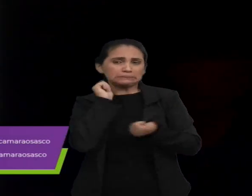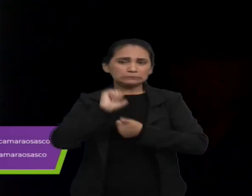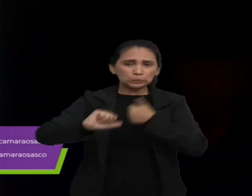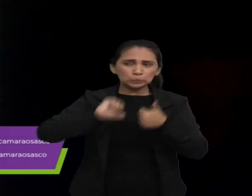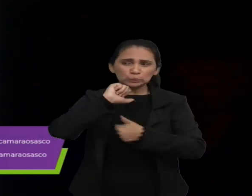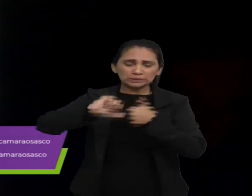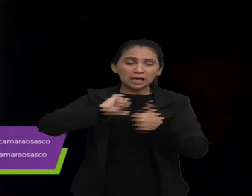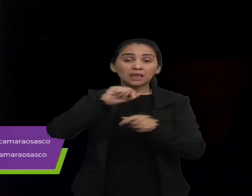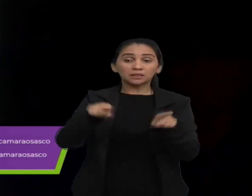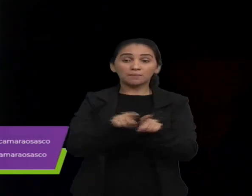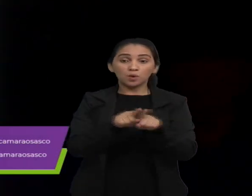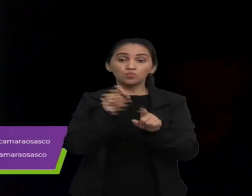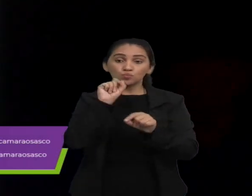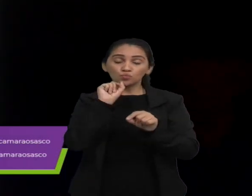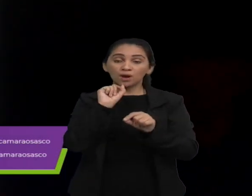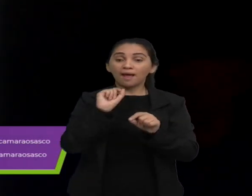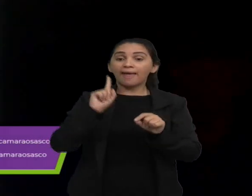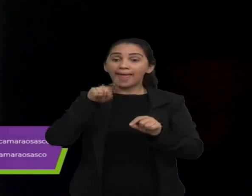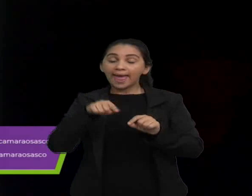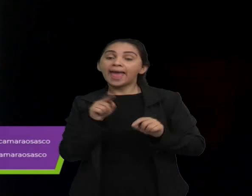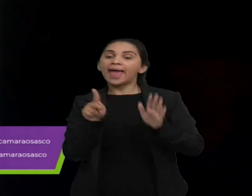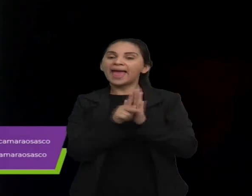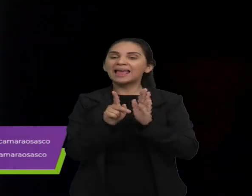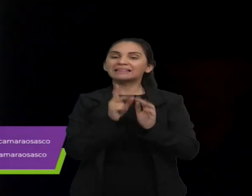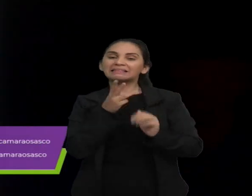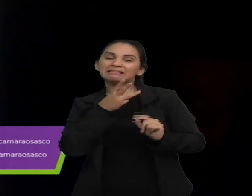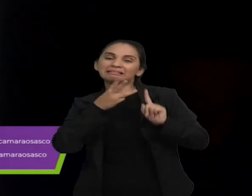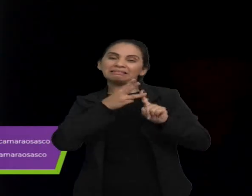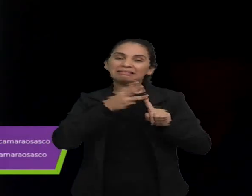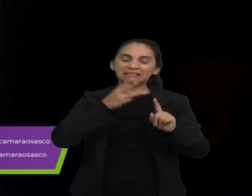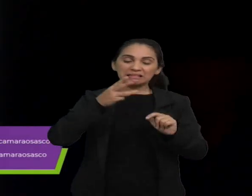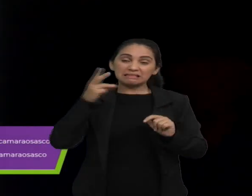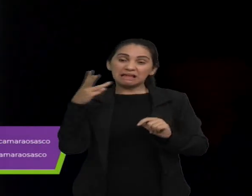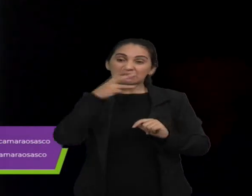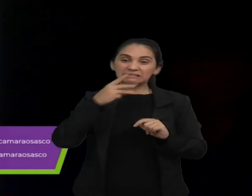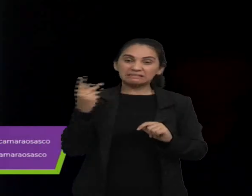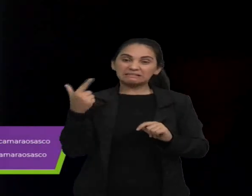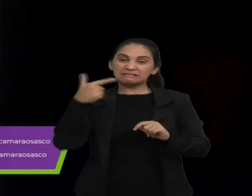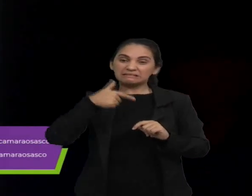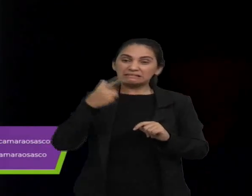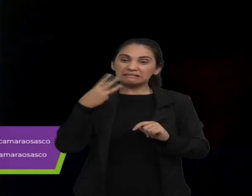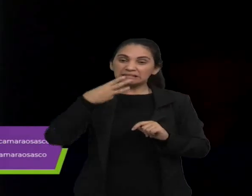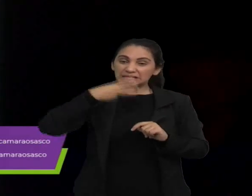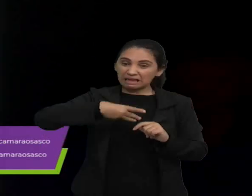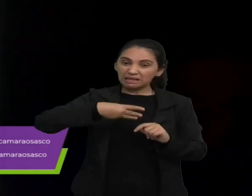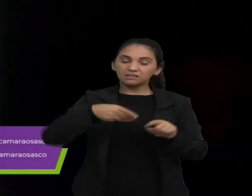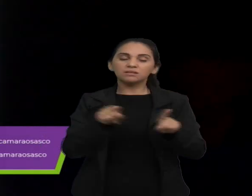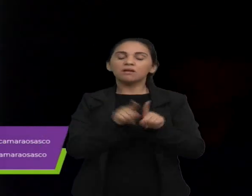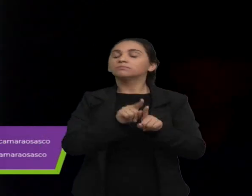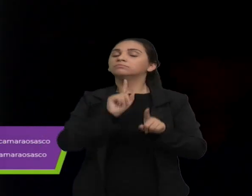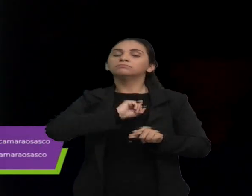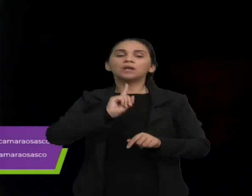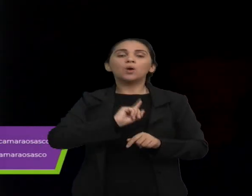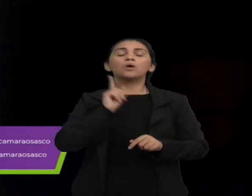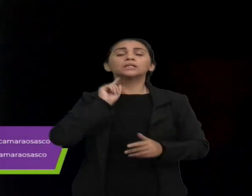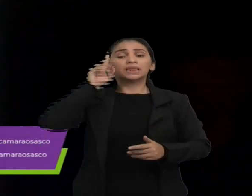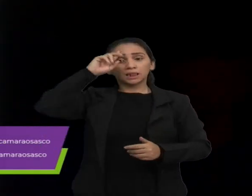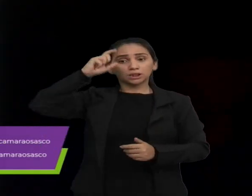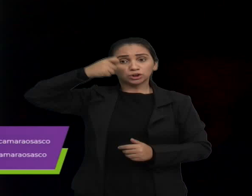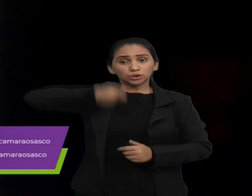privatizações, as terceirizações desses serviços, e que escute a população, faça um plebiscito oficial, quem tem que decidir